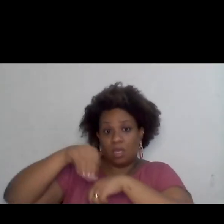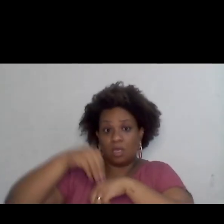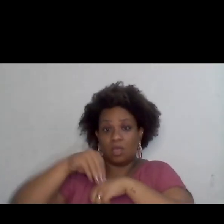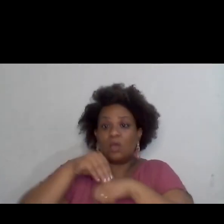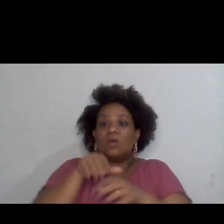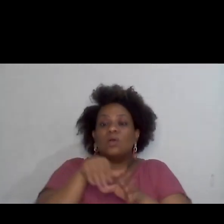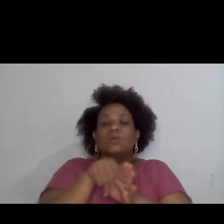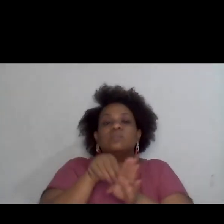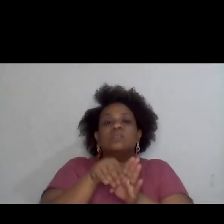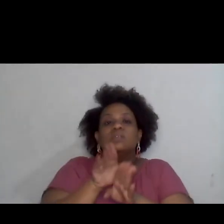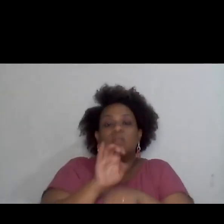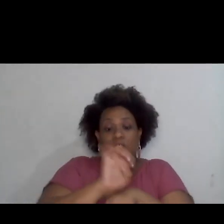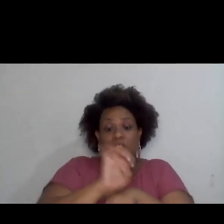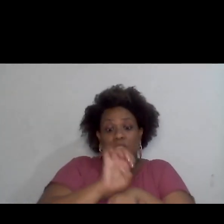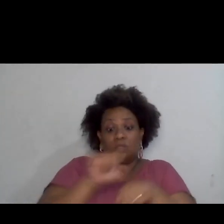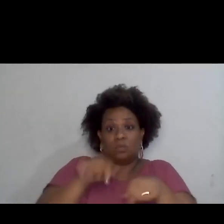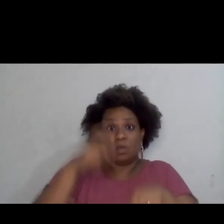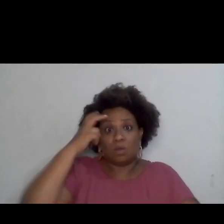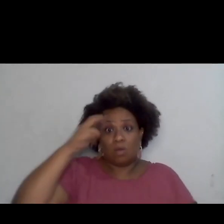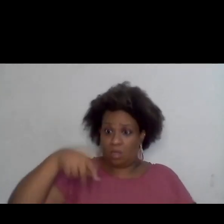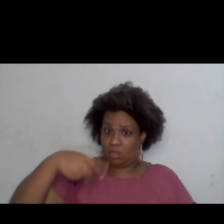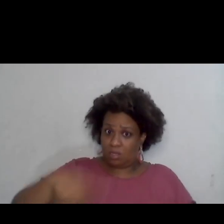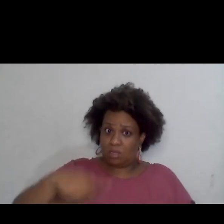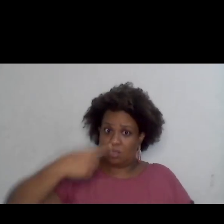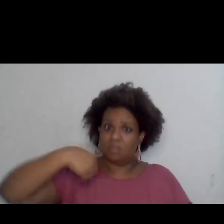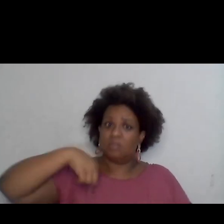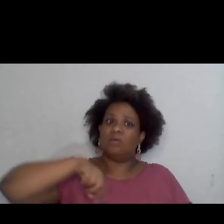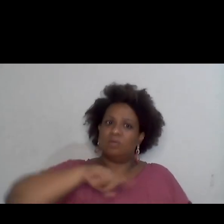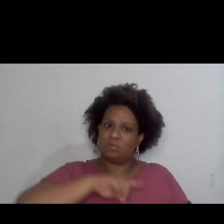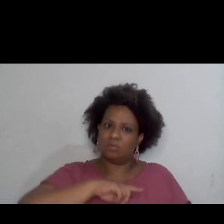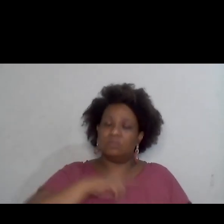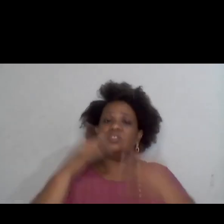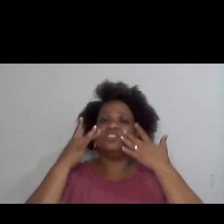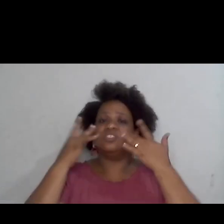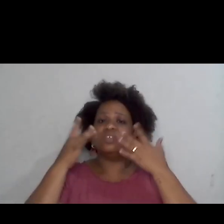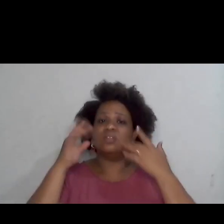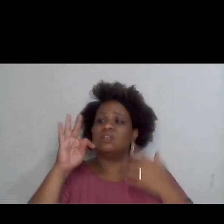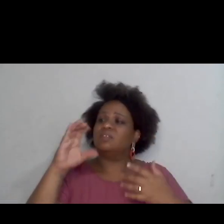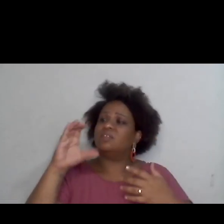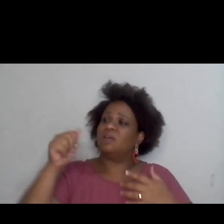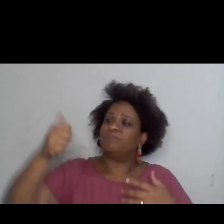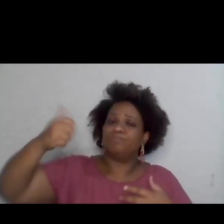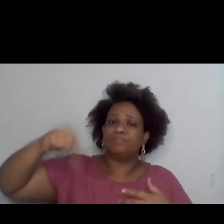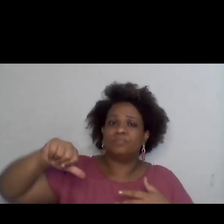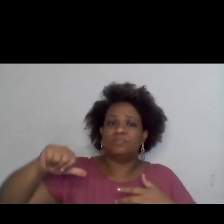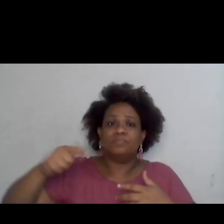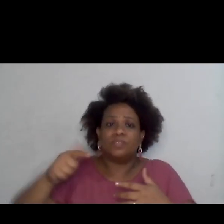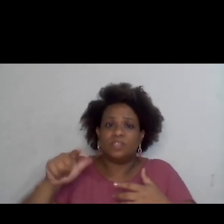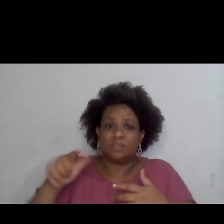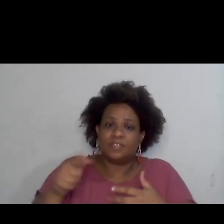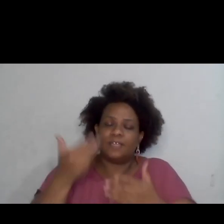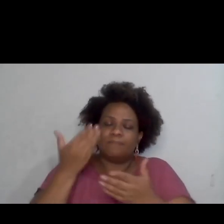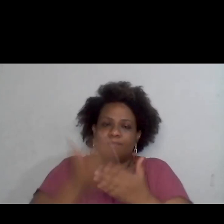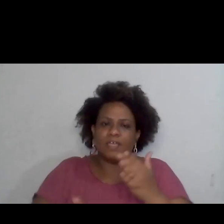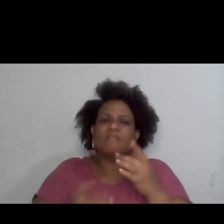Cultura porque esse lugar aqui também é nosso. A gente está sem o Teatro Castro Alves, sim, é uma perda gigantesca, mas a gente vai ter um